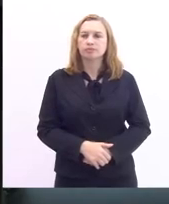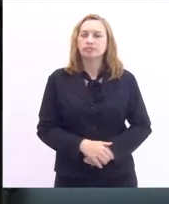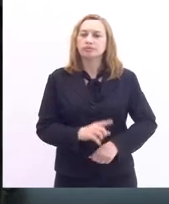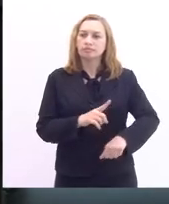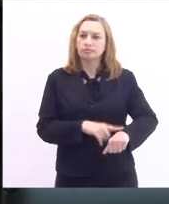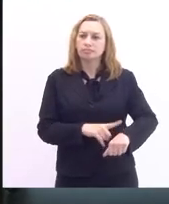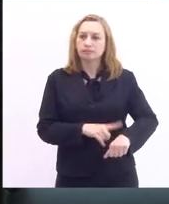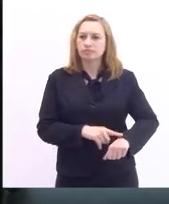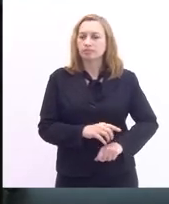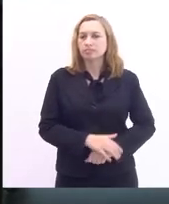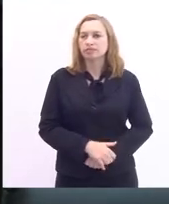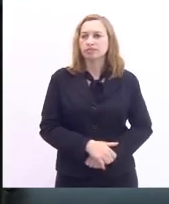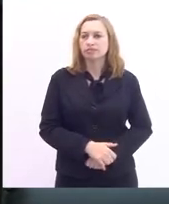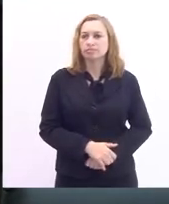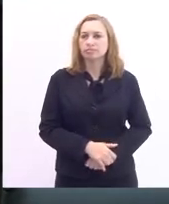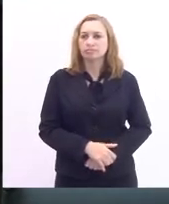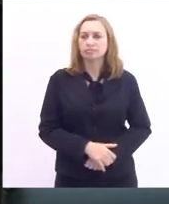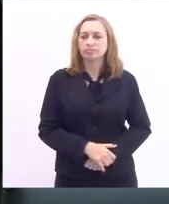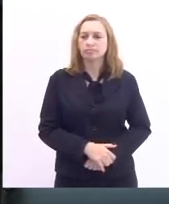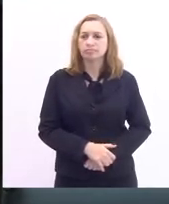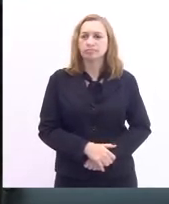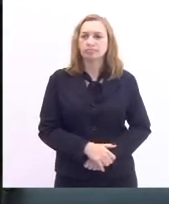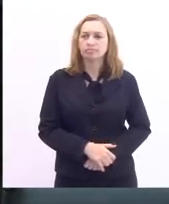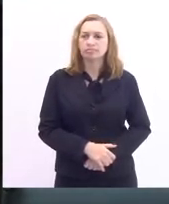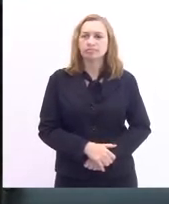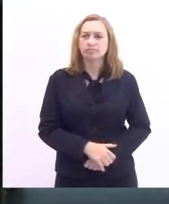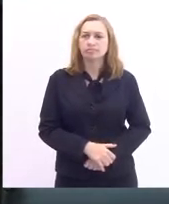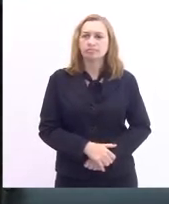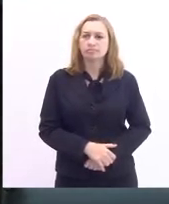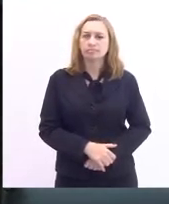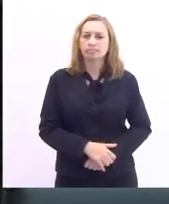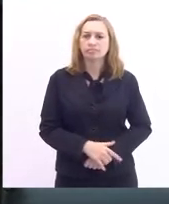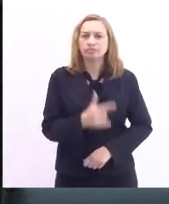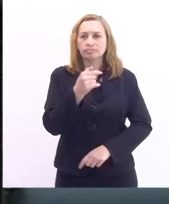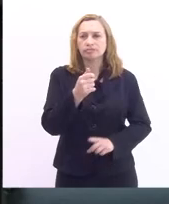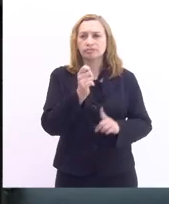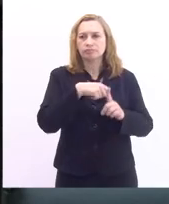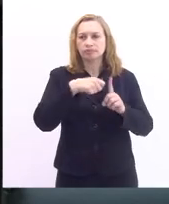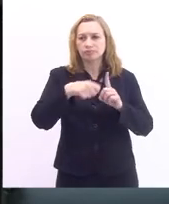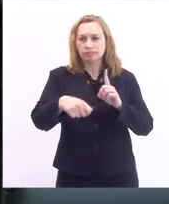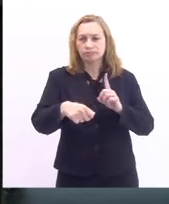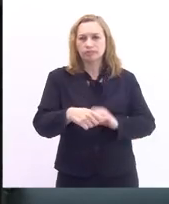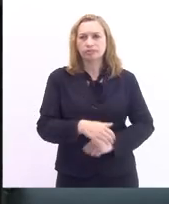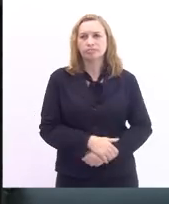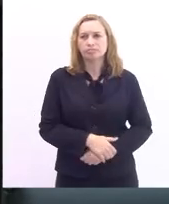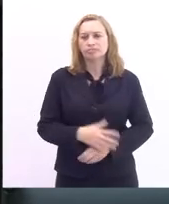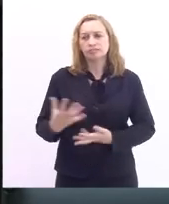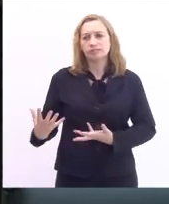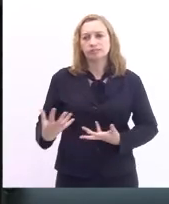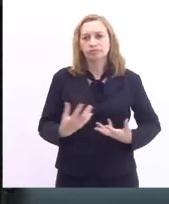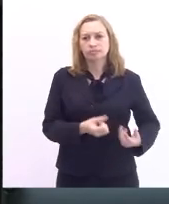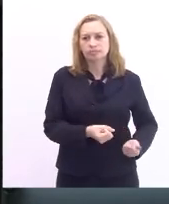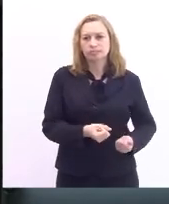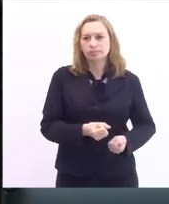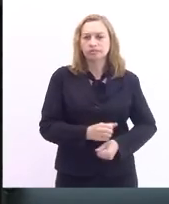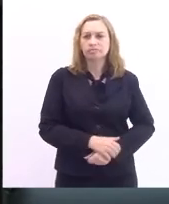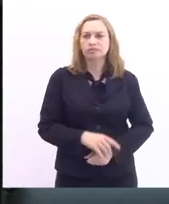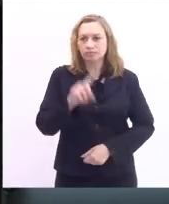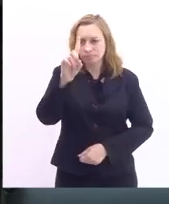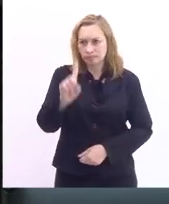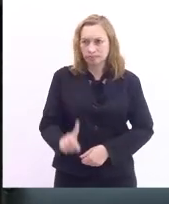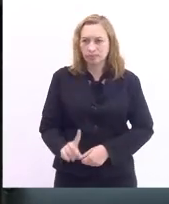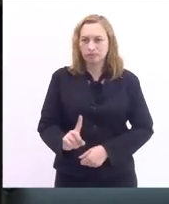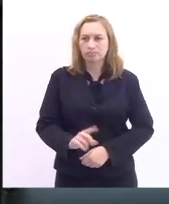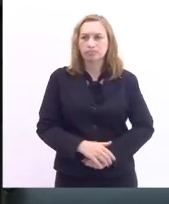posse e o seu a sete meses atrás recebi da